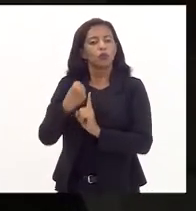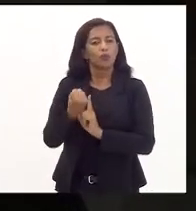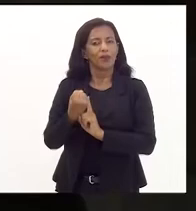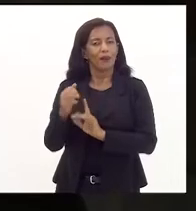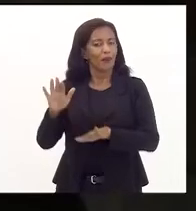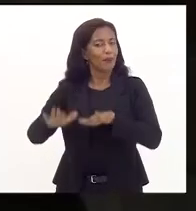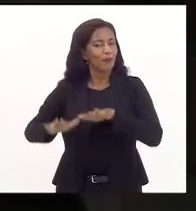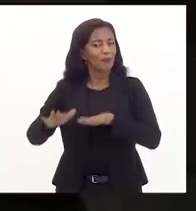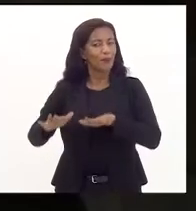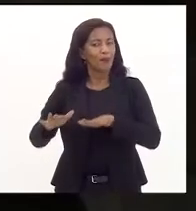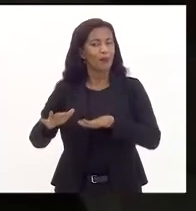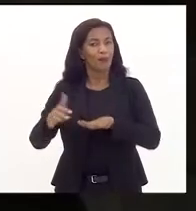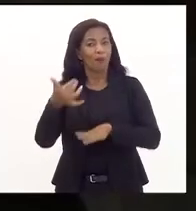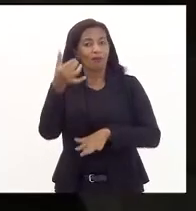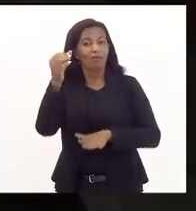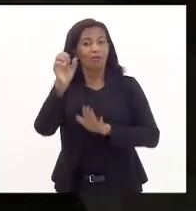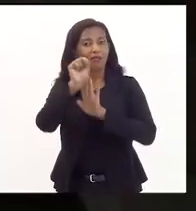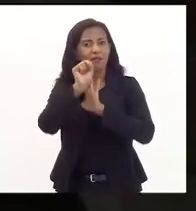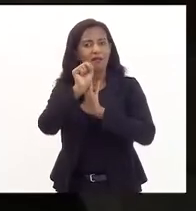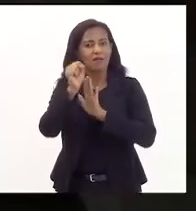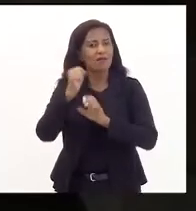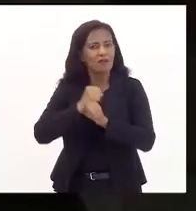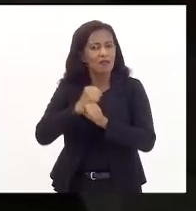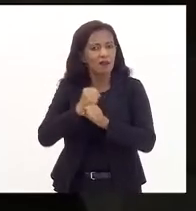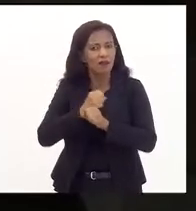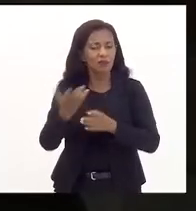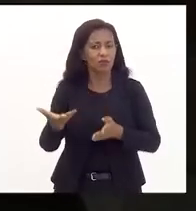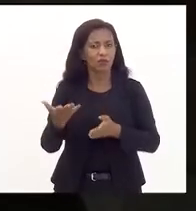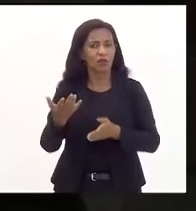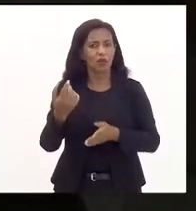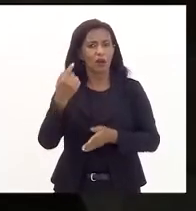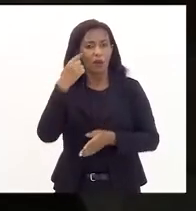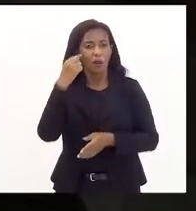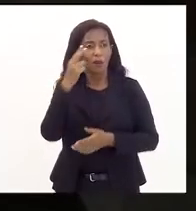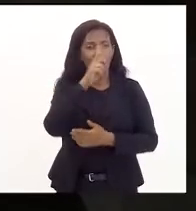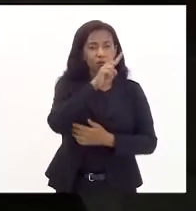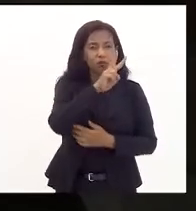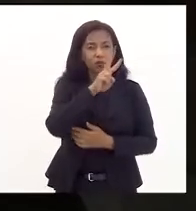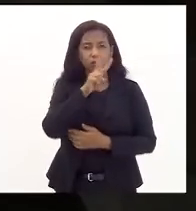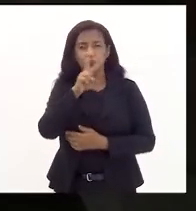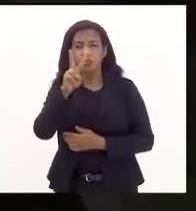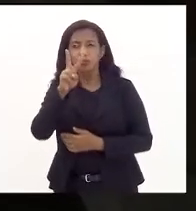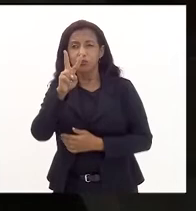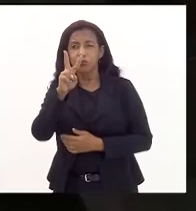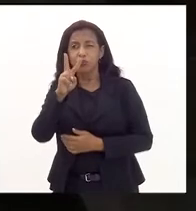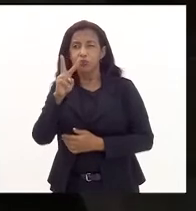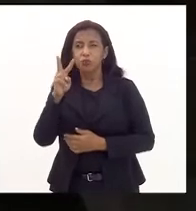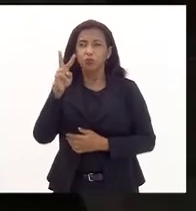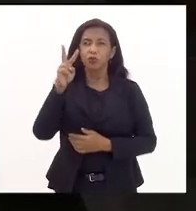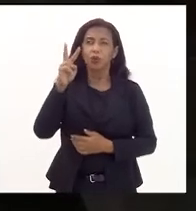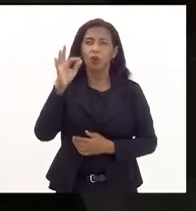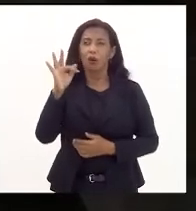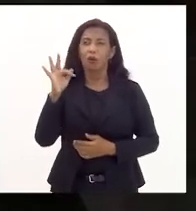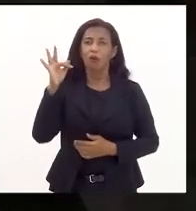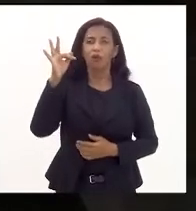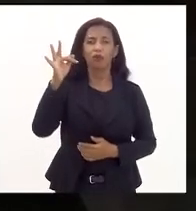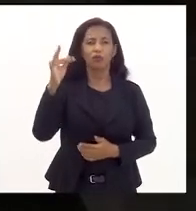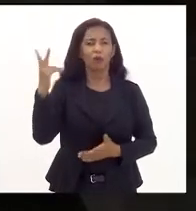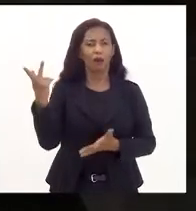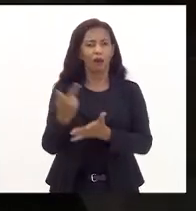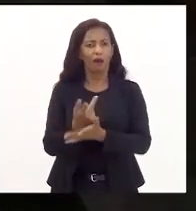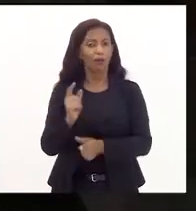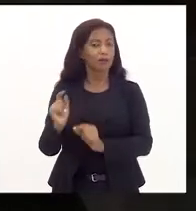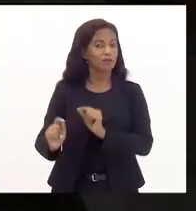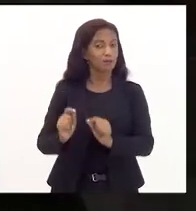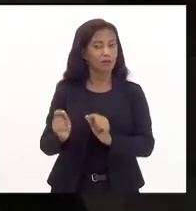menos por uma década, para que a gente tenha um horizonte do que vai acontecer no Estado. Então, são